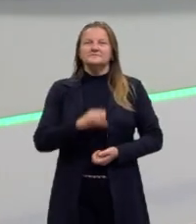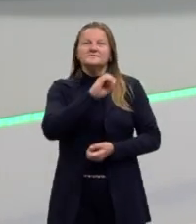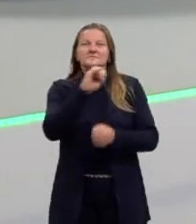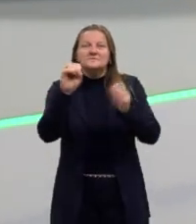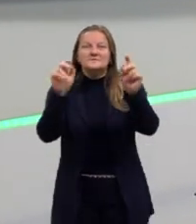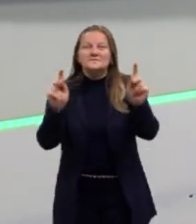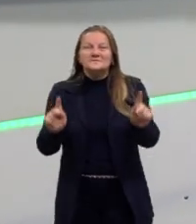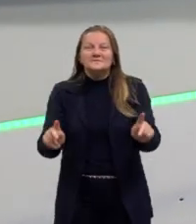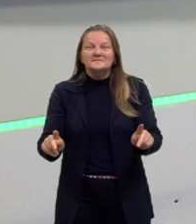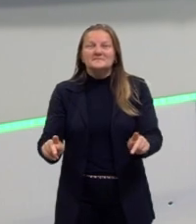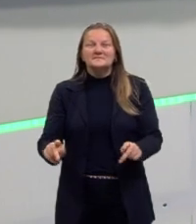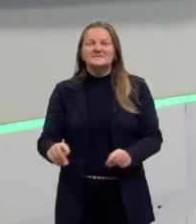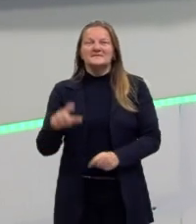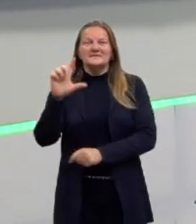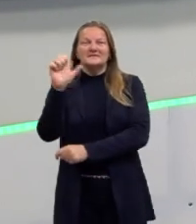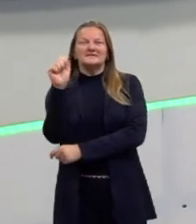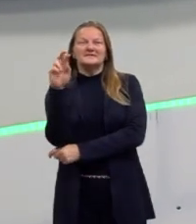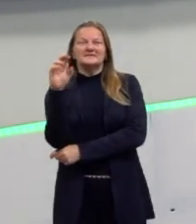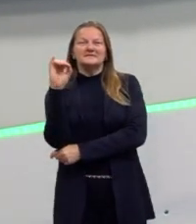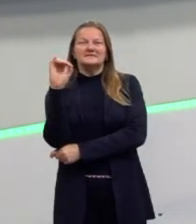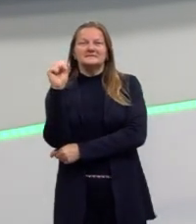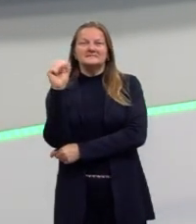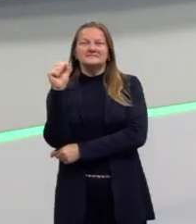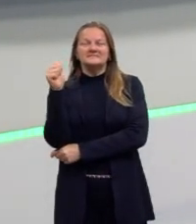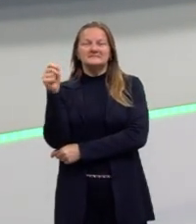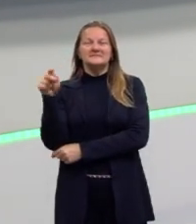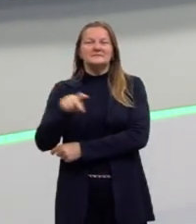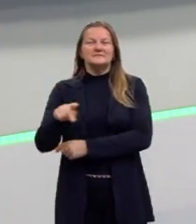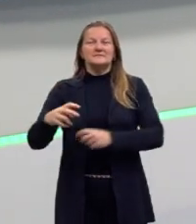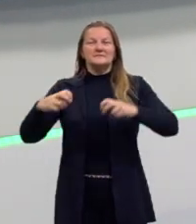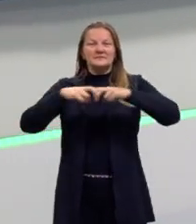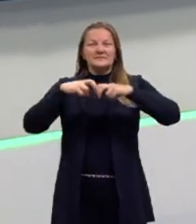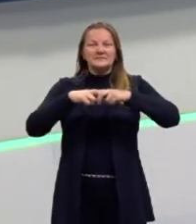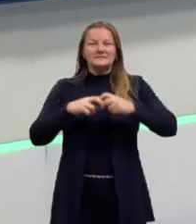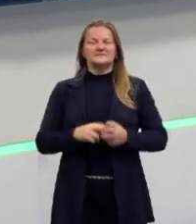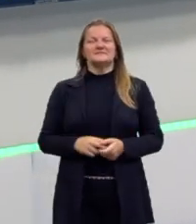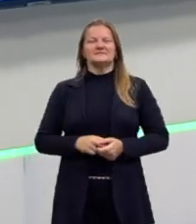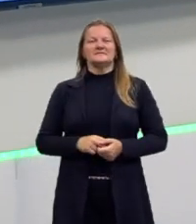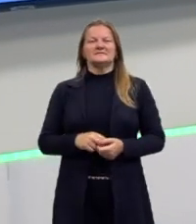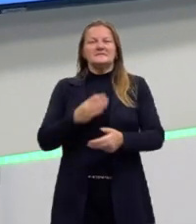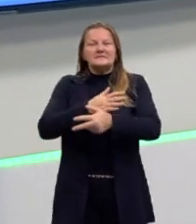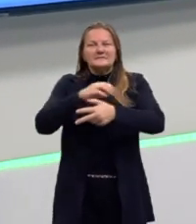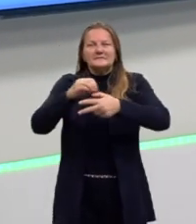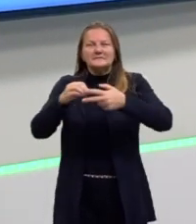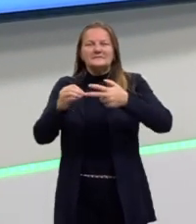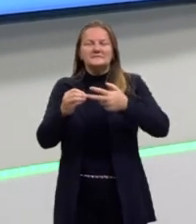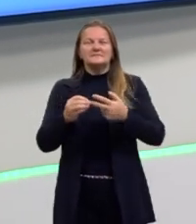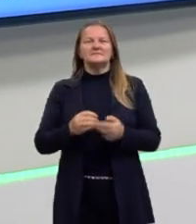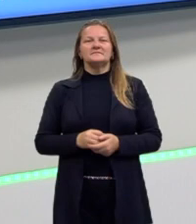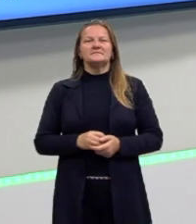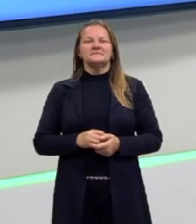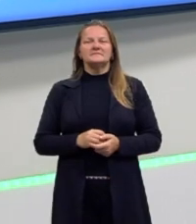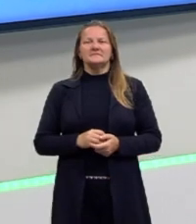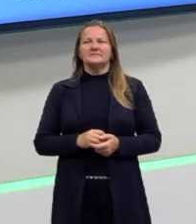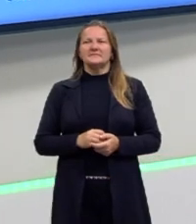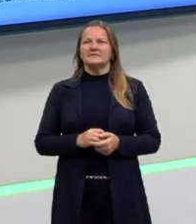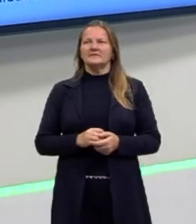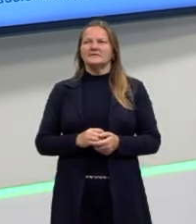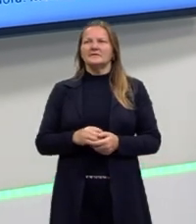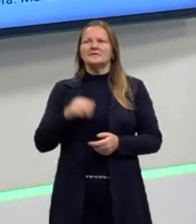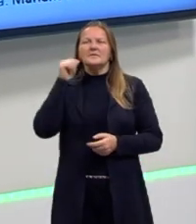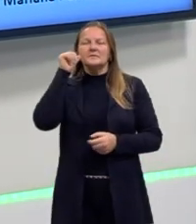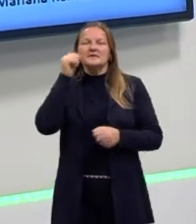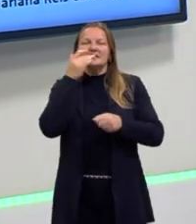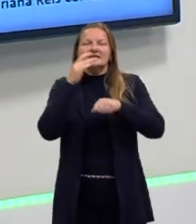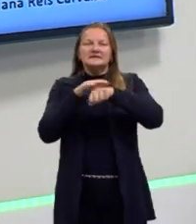Olá, pessoal. Eu me chamo Larissa, sou professora de Física do Pré-ENEM 2022. Esse é o meu sinal em Libras. Eu sou uma